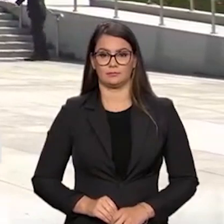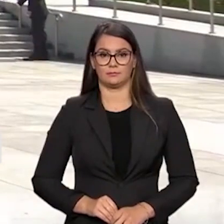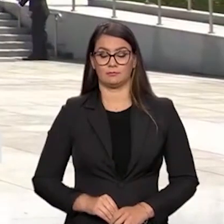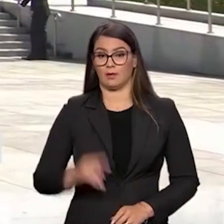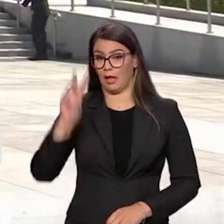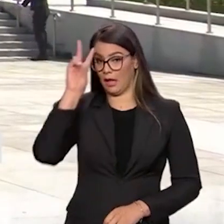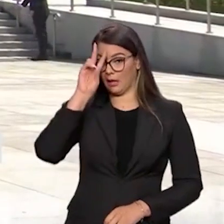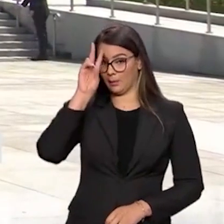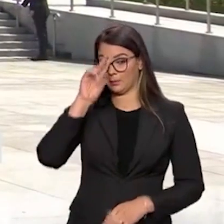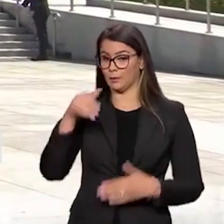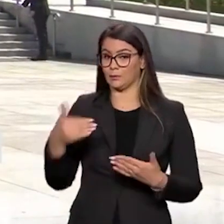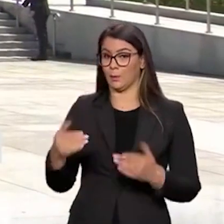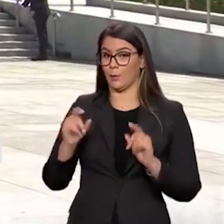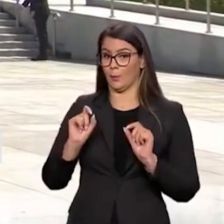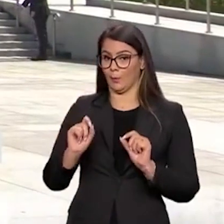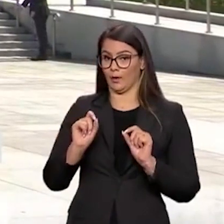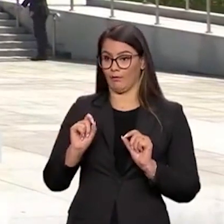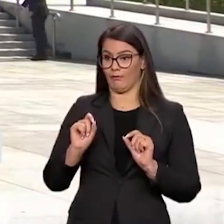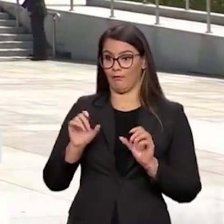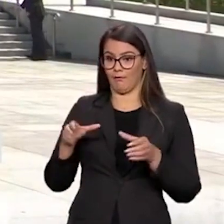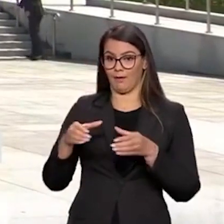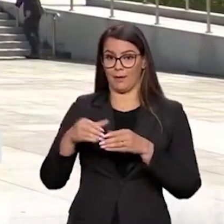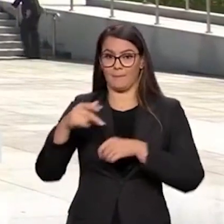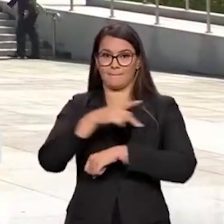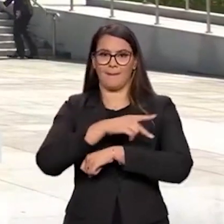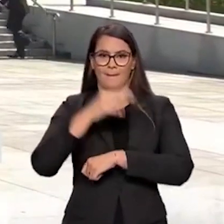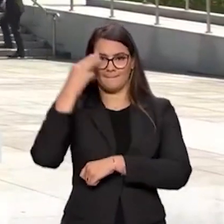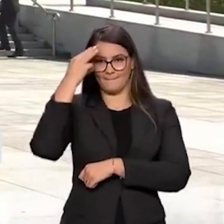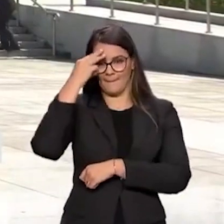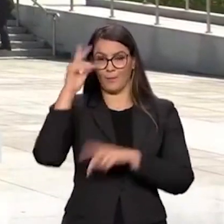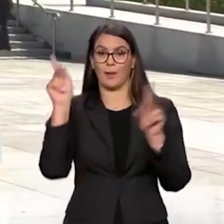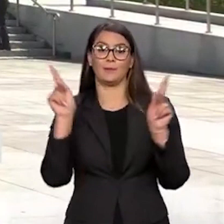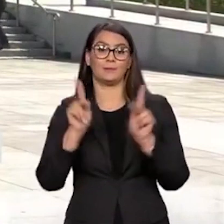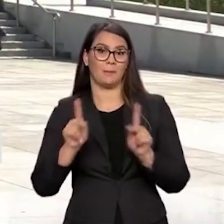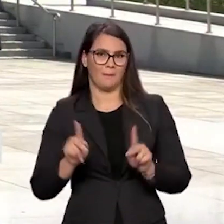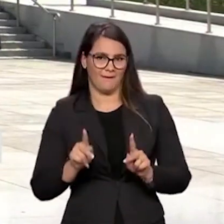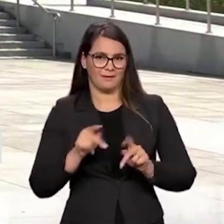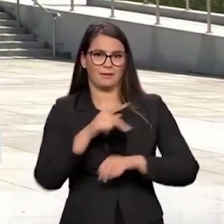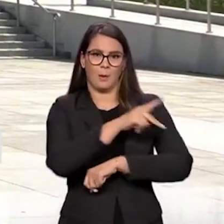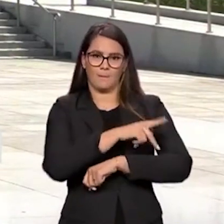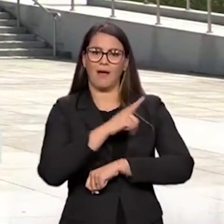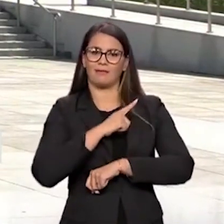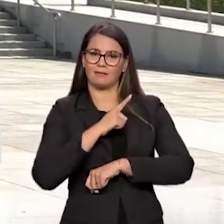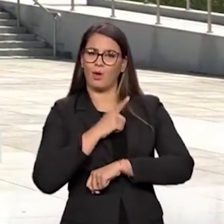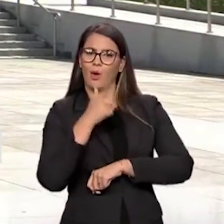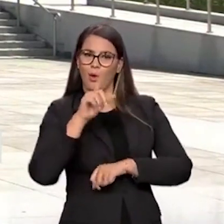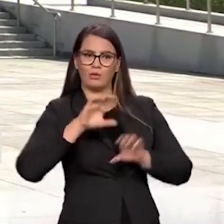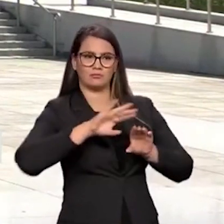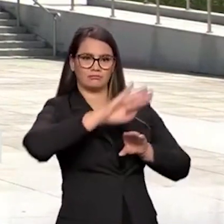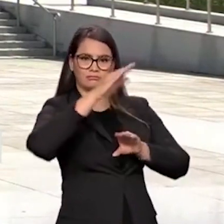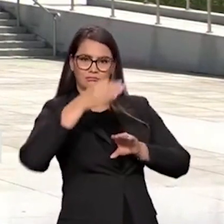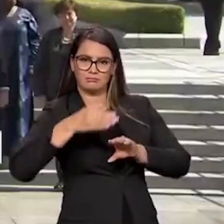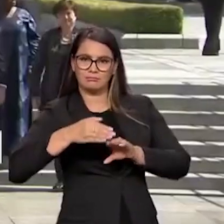Lembrando, então, que eles estão no Parque Memorial da Paz. E esse parque contém outros monumentos